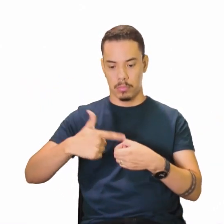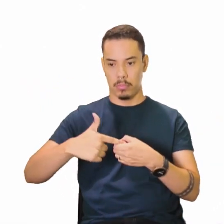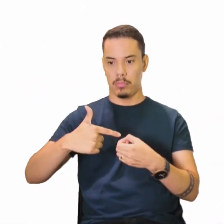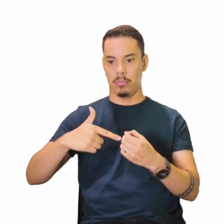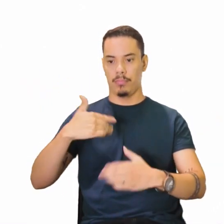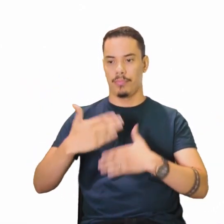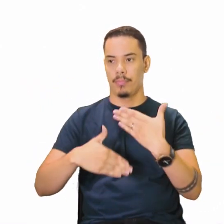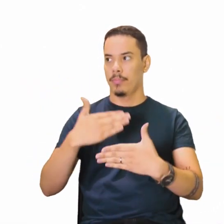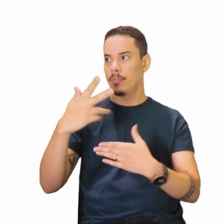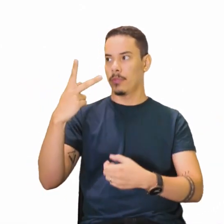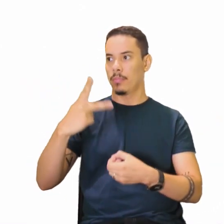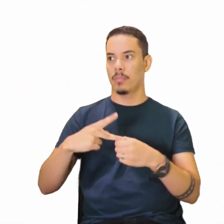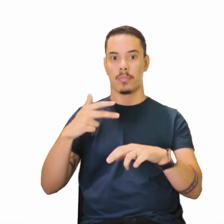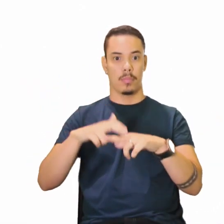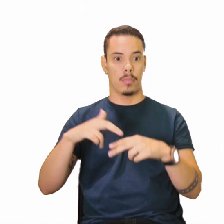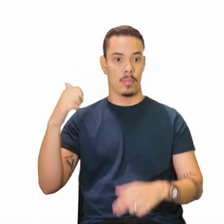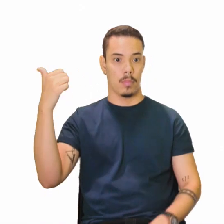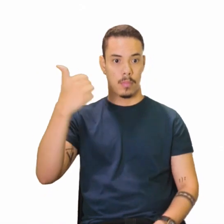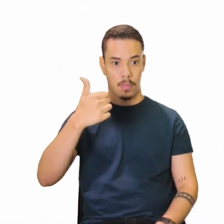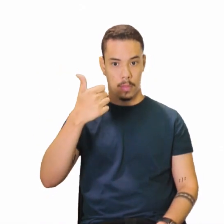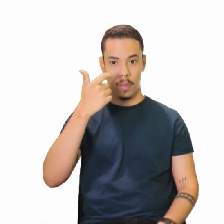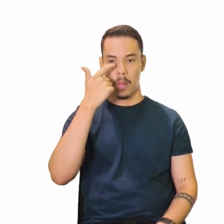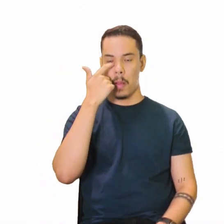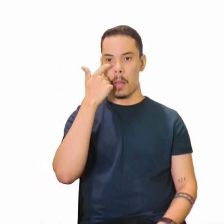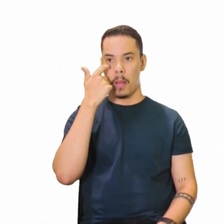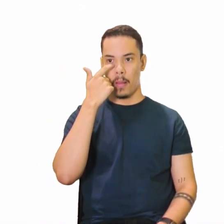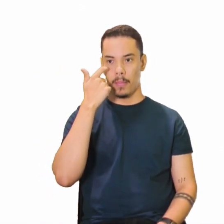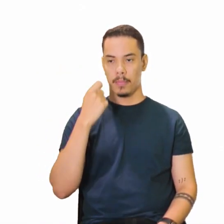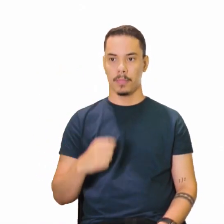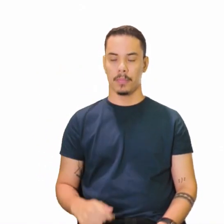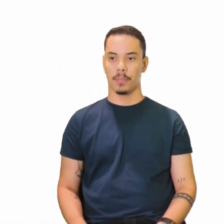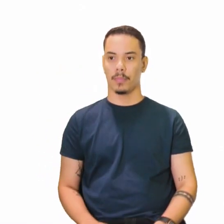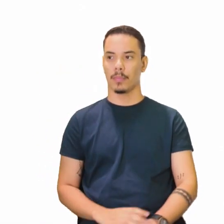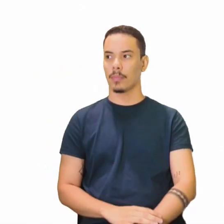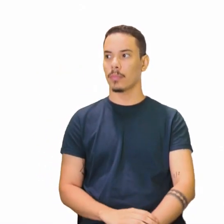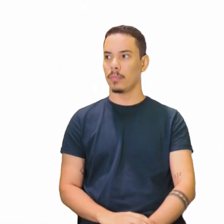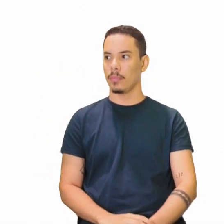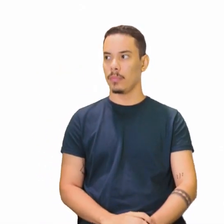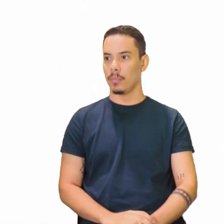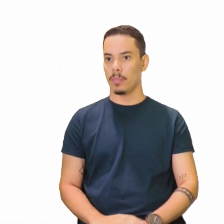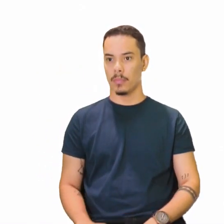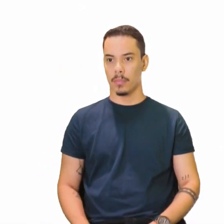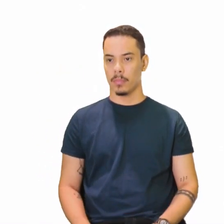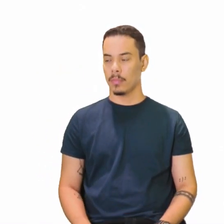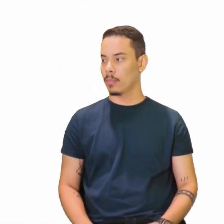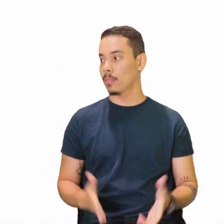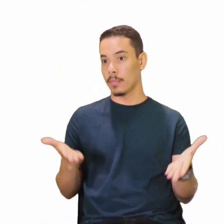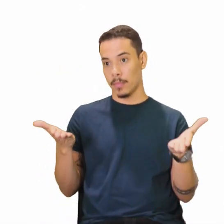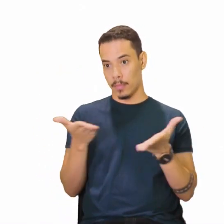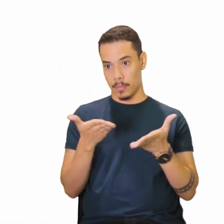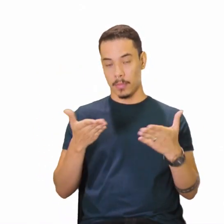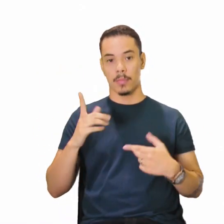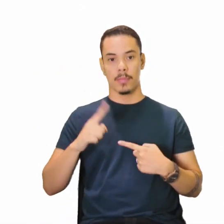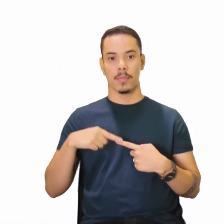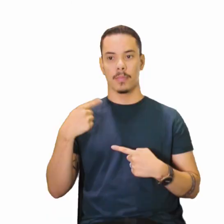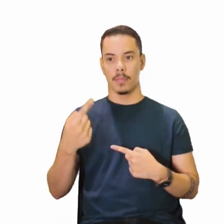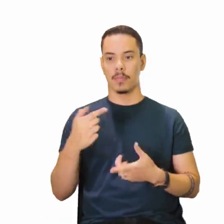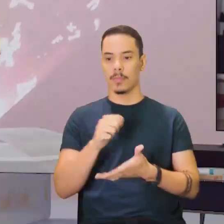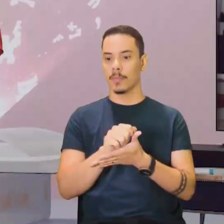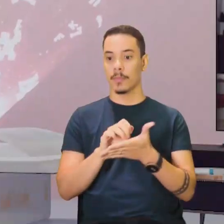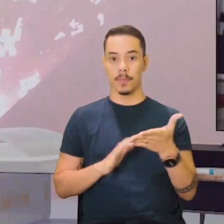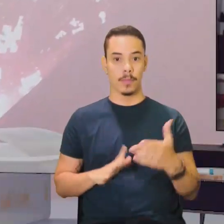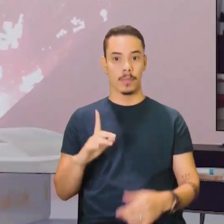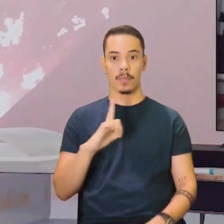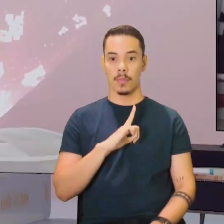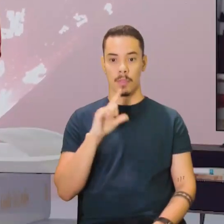petróleo, primeiro. Beleza. Bom, vamos lá. Agora, depois da atividade, como